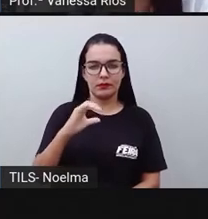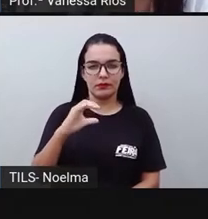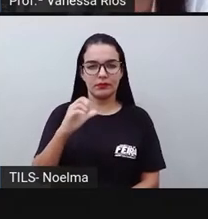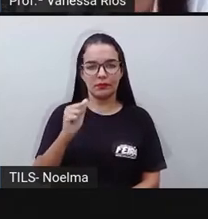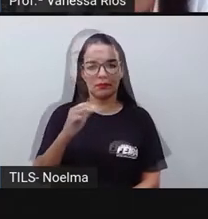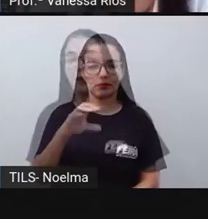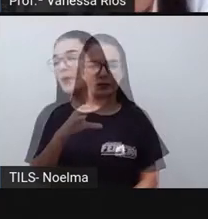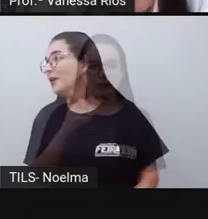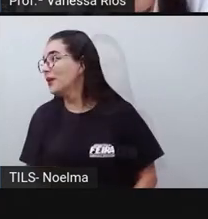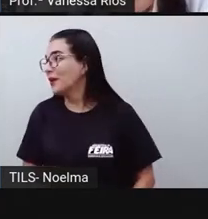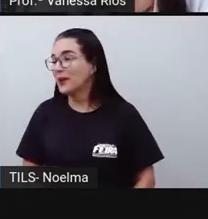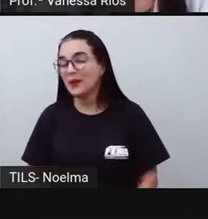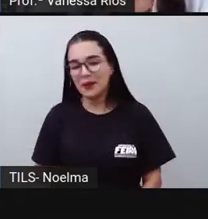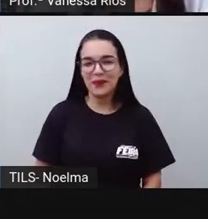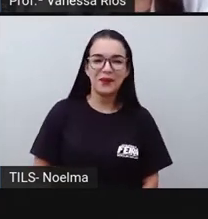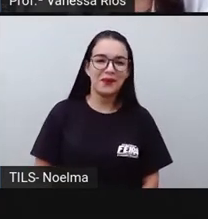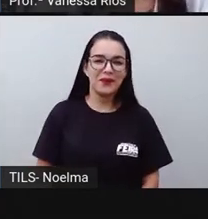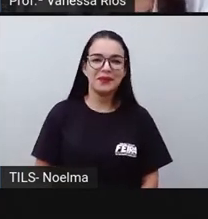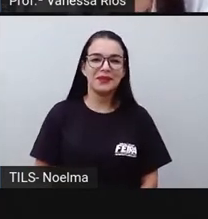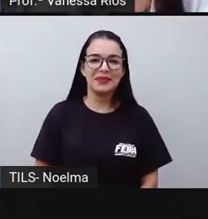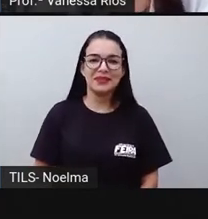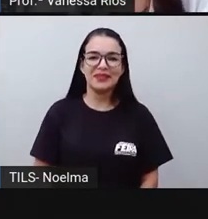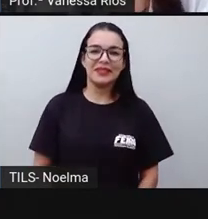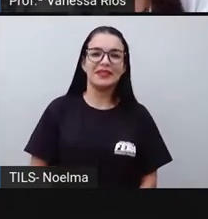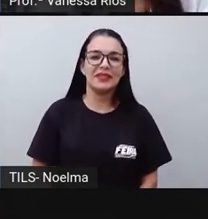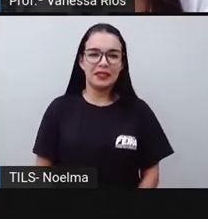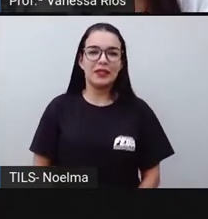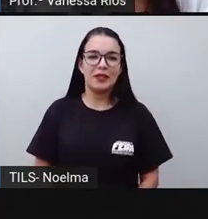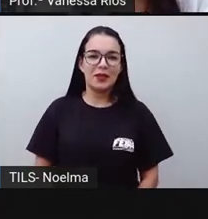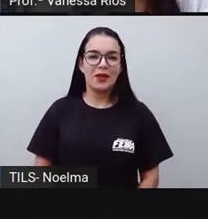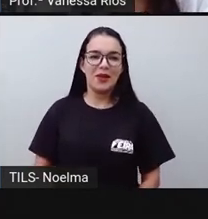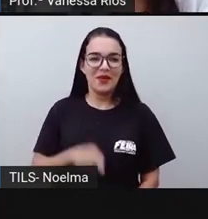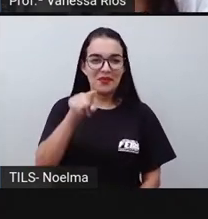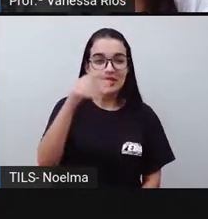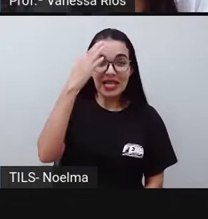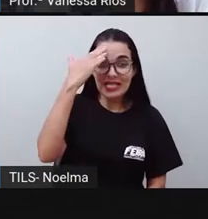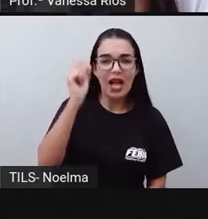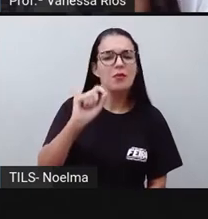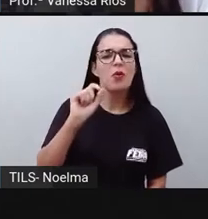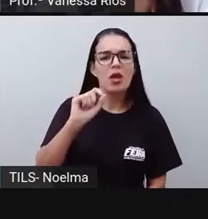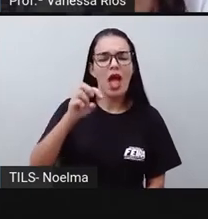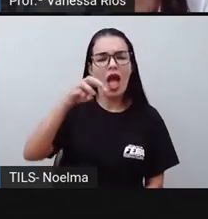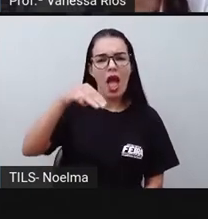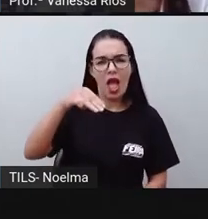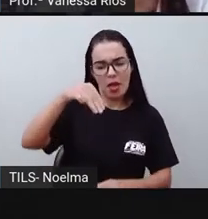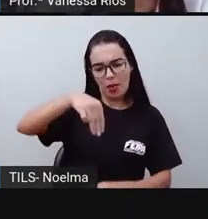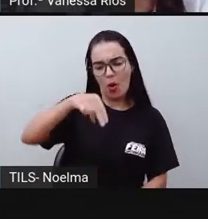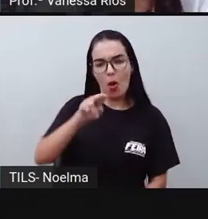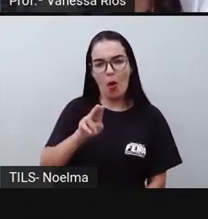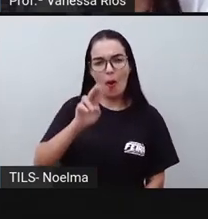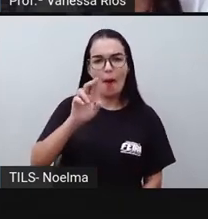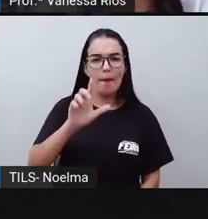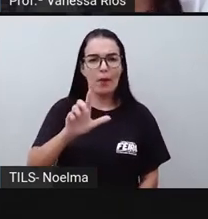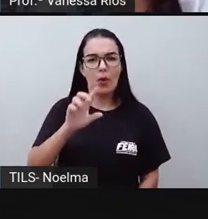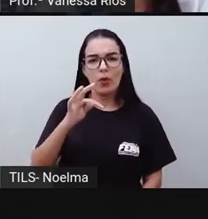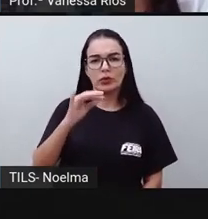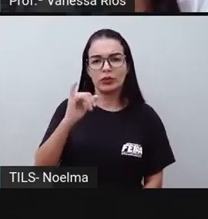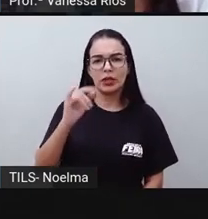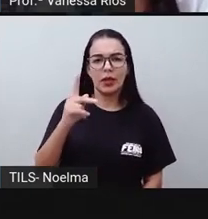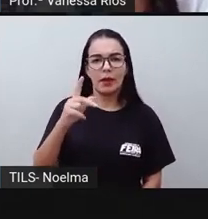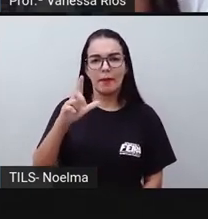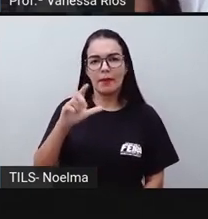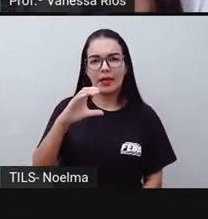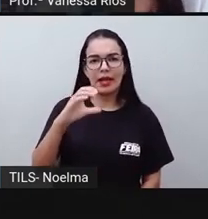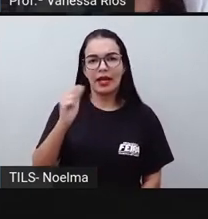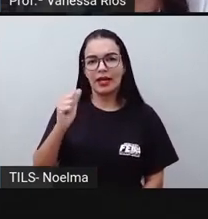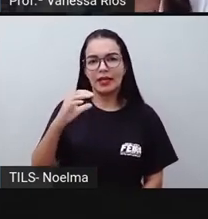multiplicação. Olhem só. Mas aí você sabe o que é multiplicação? Tenho certeza aí que você já ouviu falar nesta